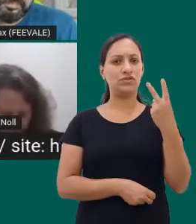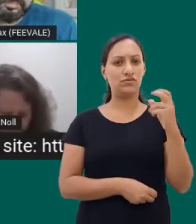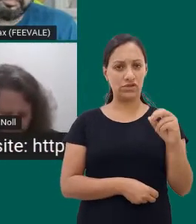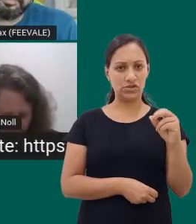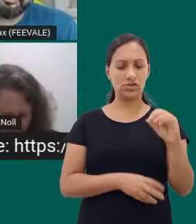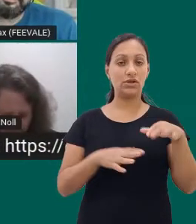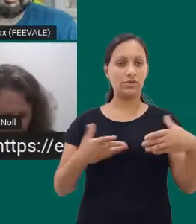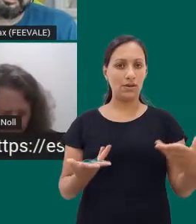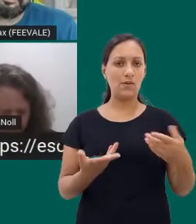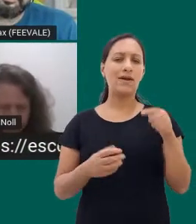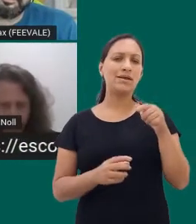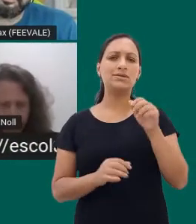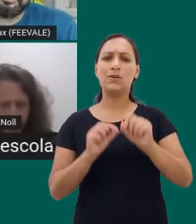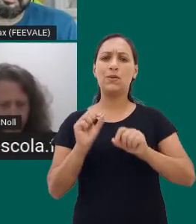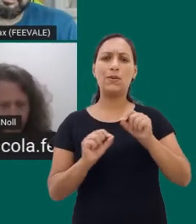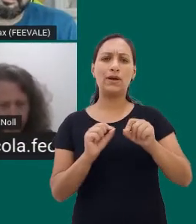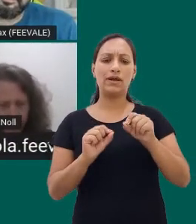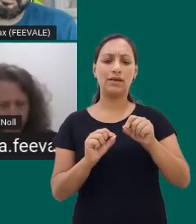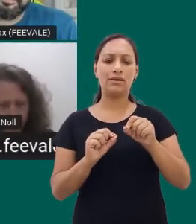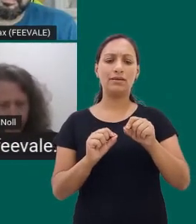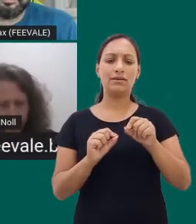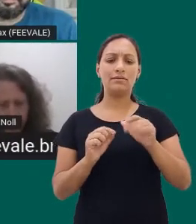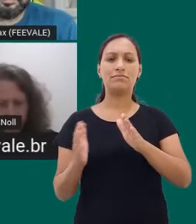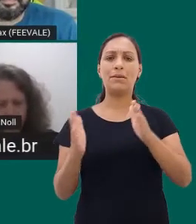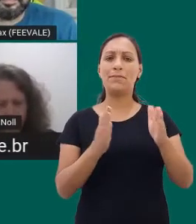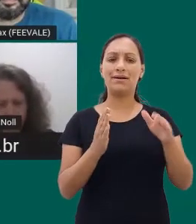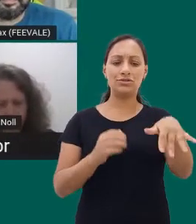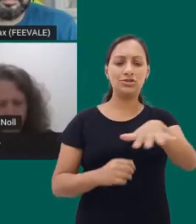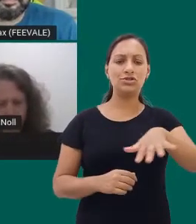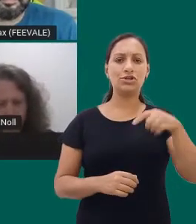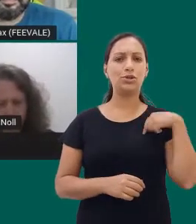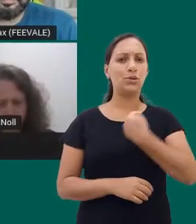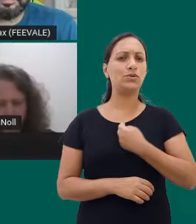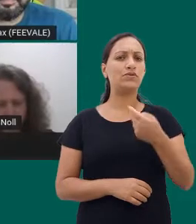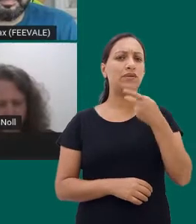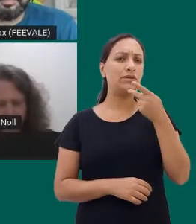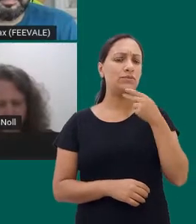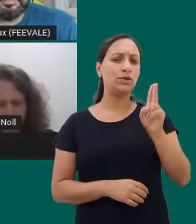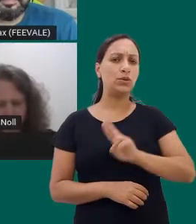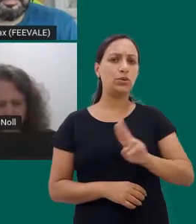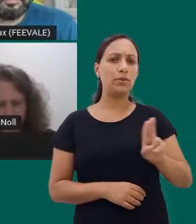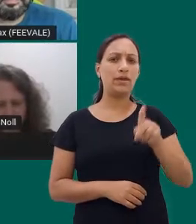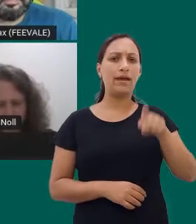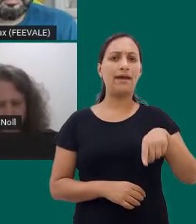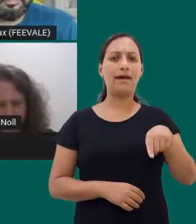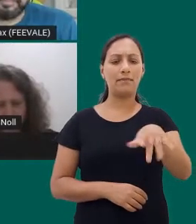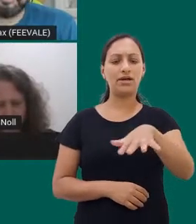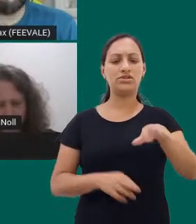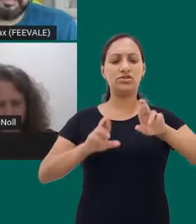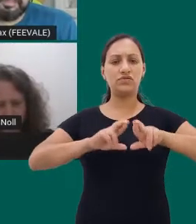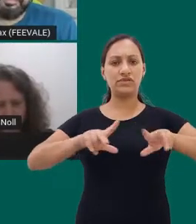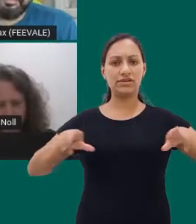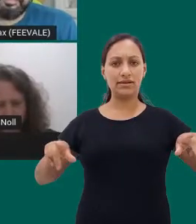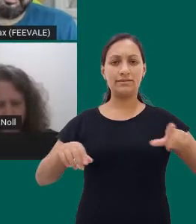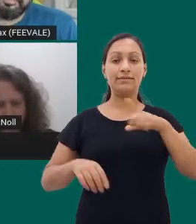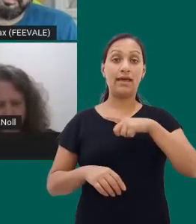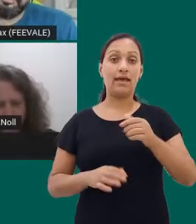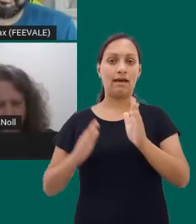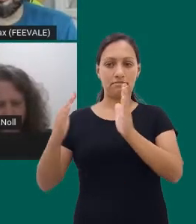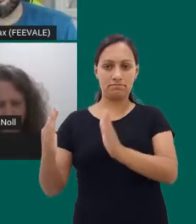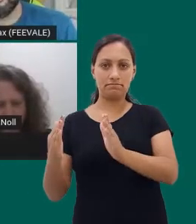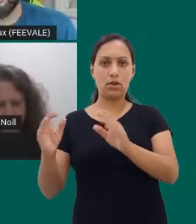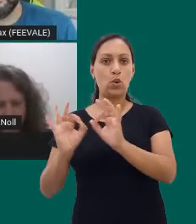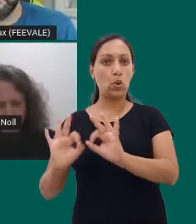itinerários formativos é uma parte que nós chamamos aqui de a parte diversificada. Então, nós temos a parte comum, que